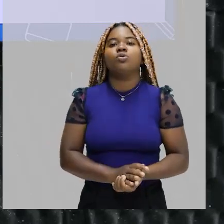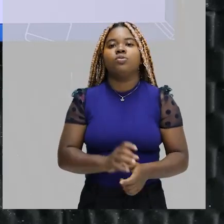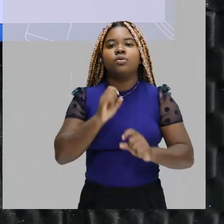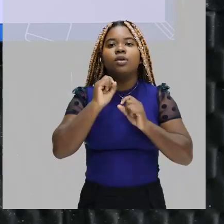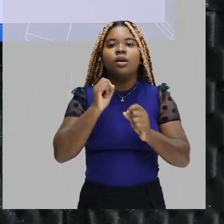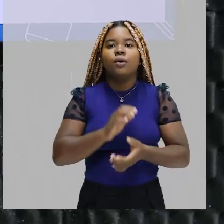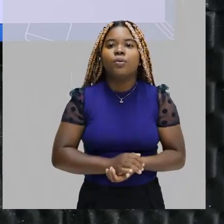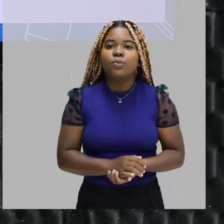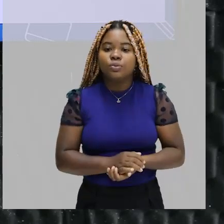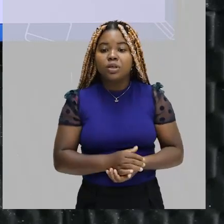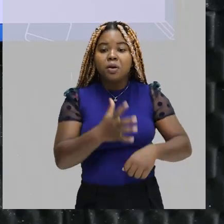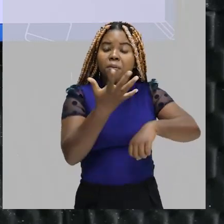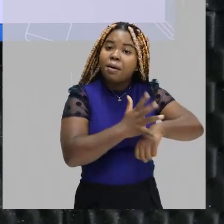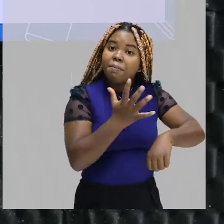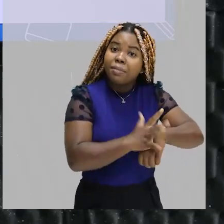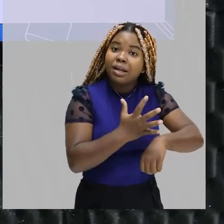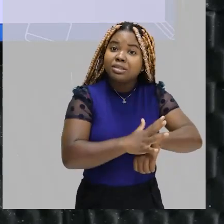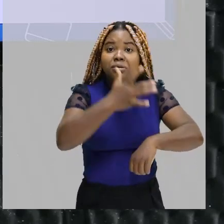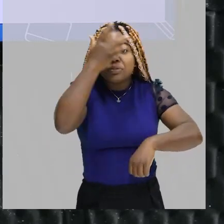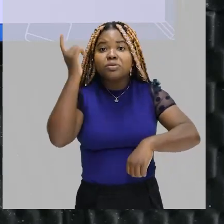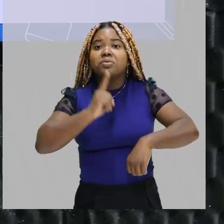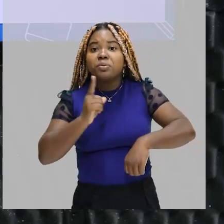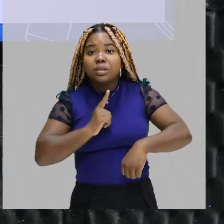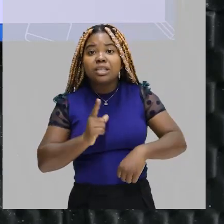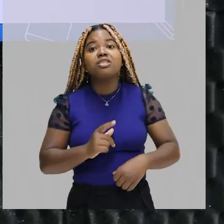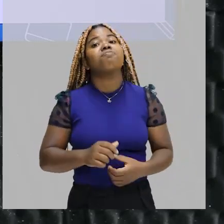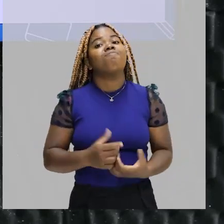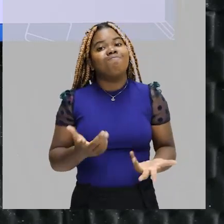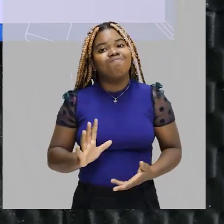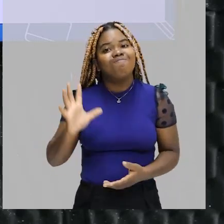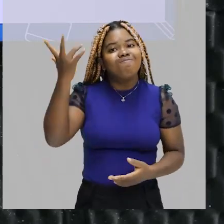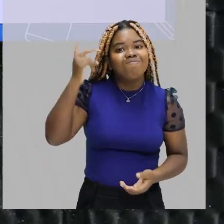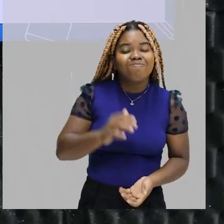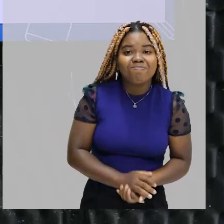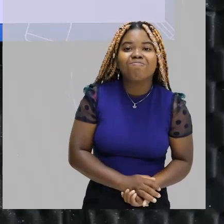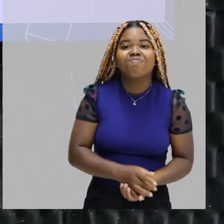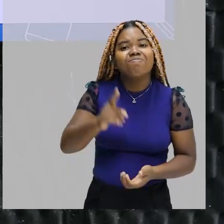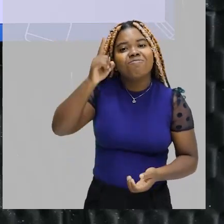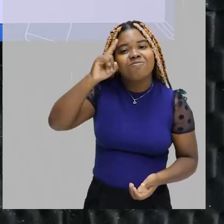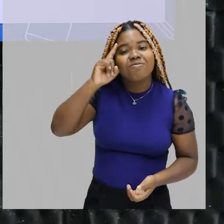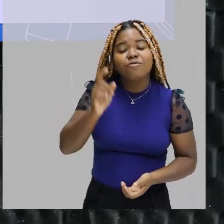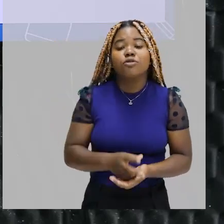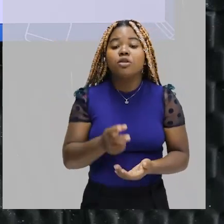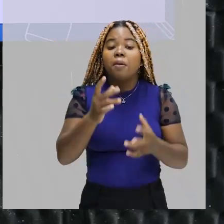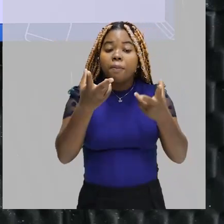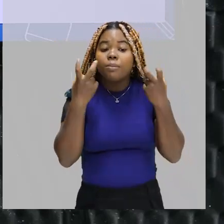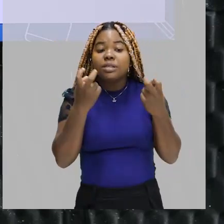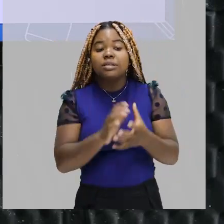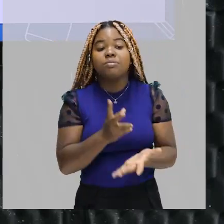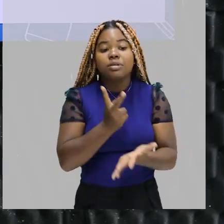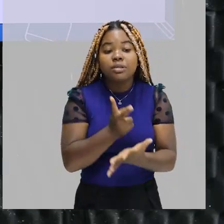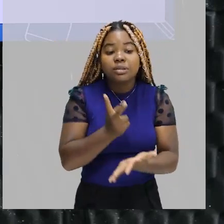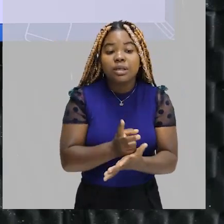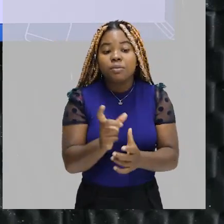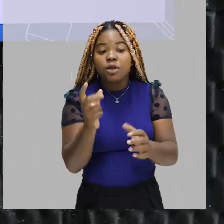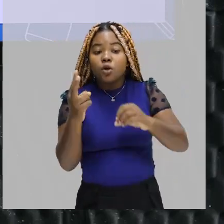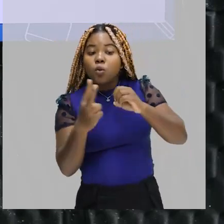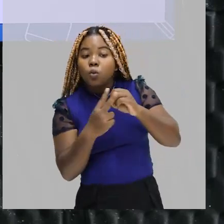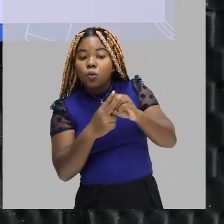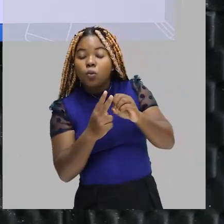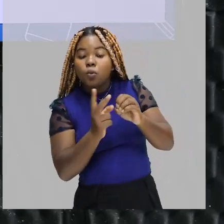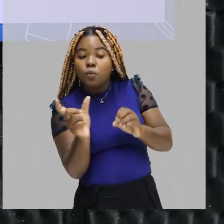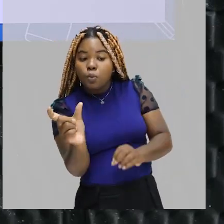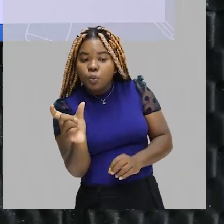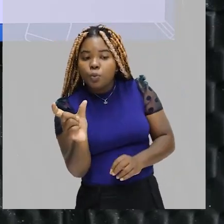de realizar essa ação. Bom, percebam que em todas as frases, ó, o verbo aparece conjugado a partir de